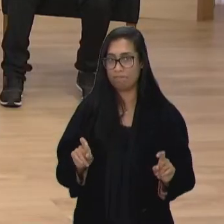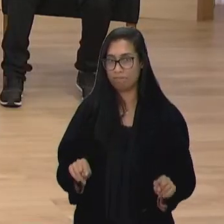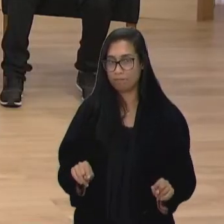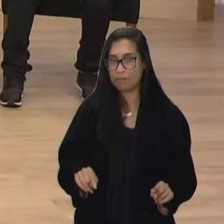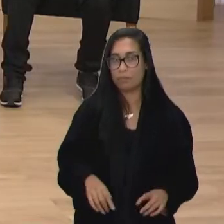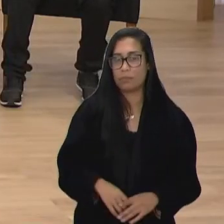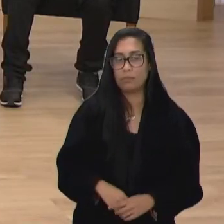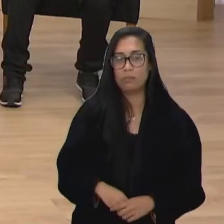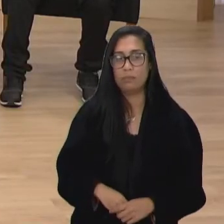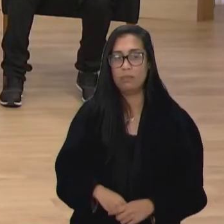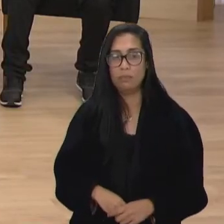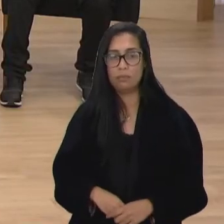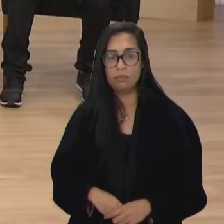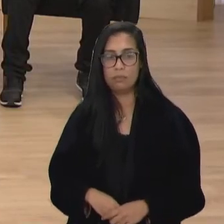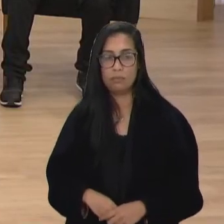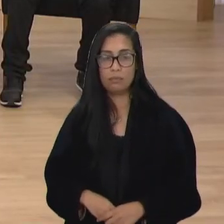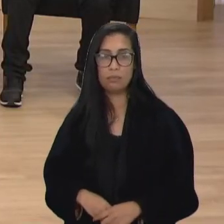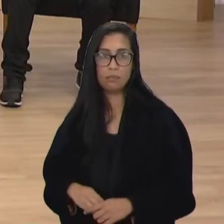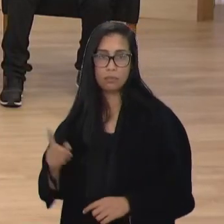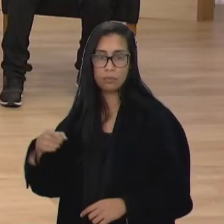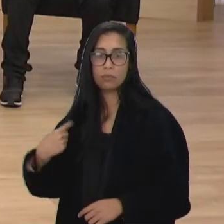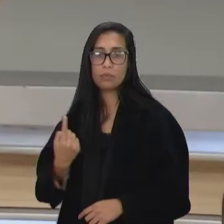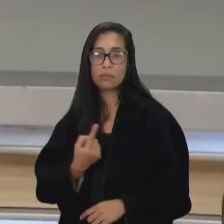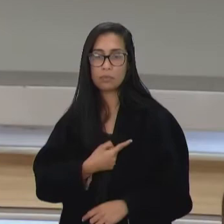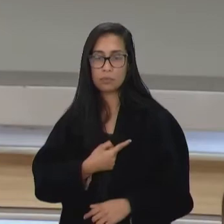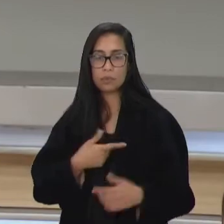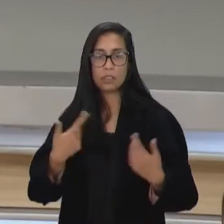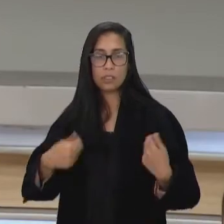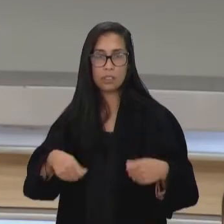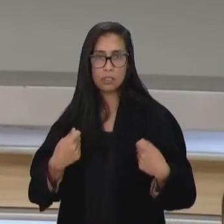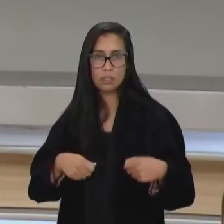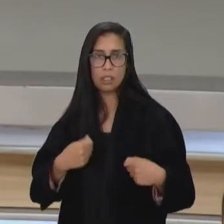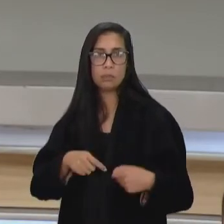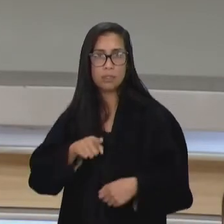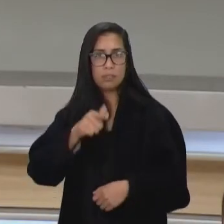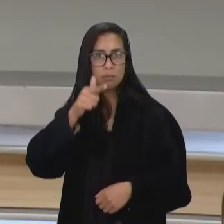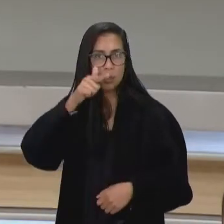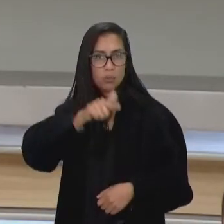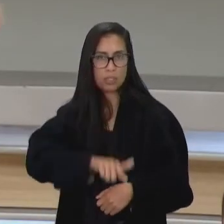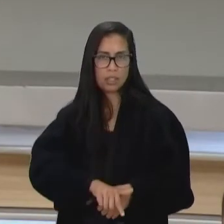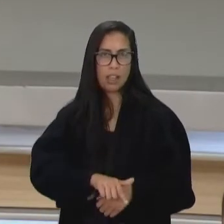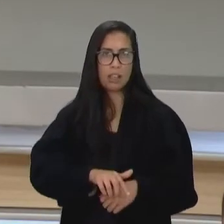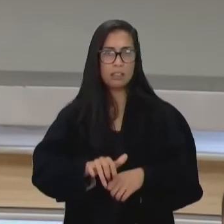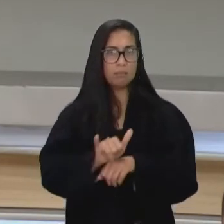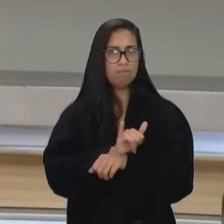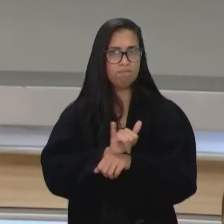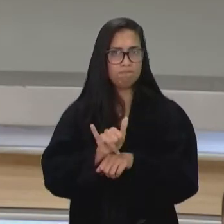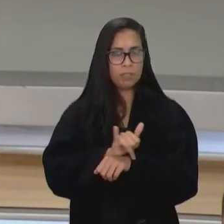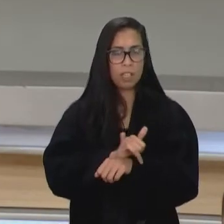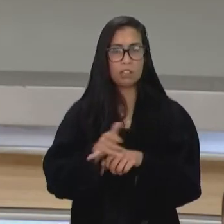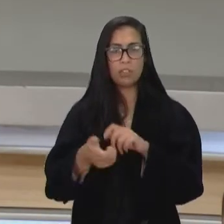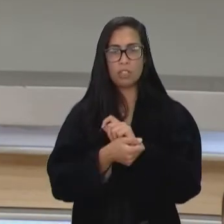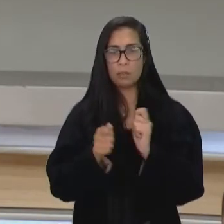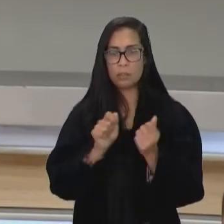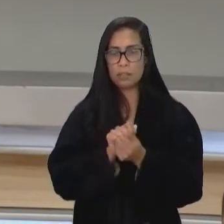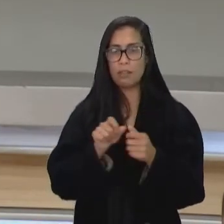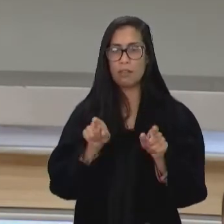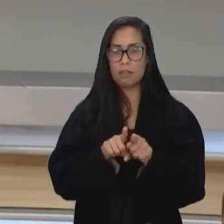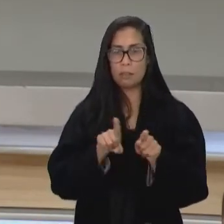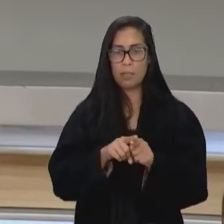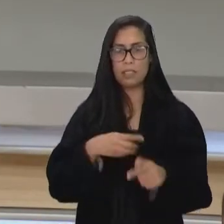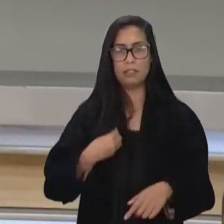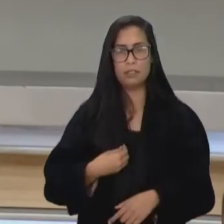na execução do RPG? Dá para usar o ciclo de Sternberg para outras coisas, para o cotidiano, levar para a vida mesmo?